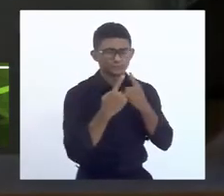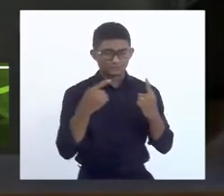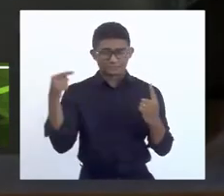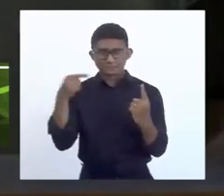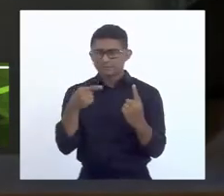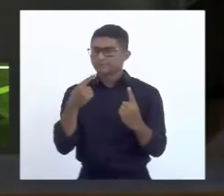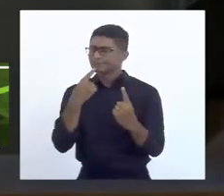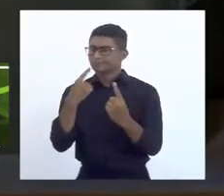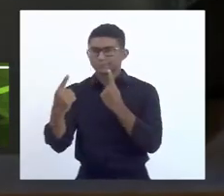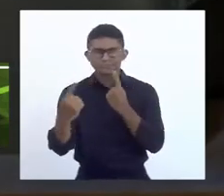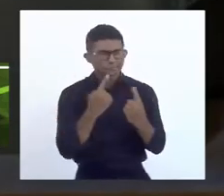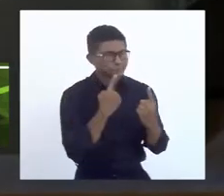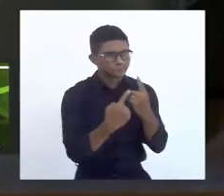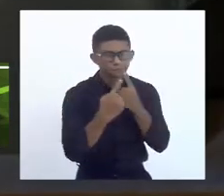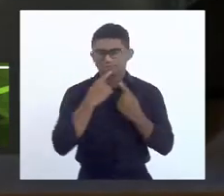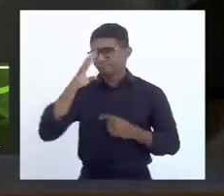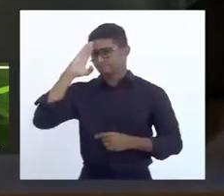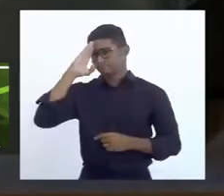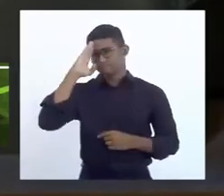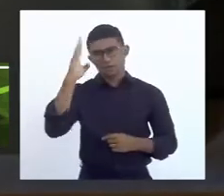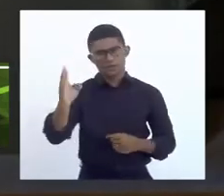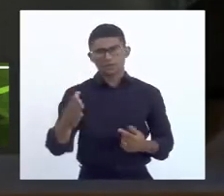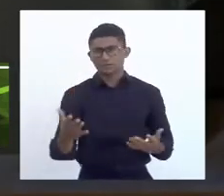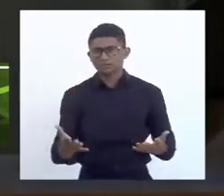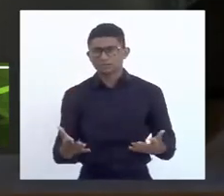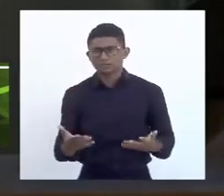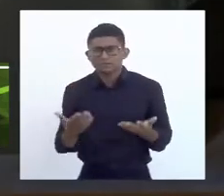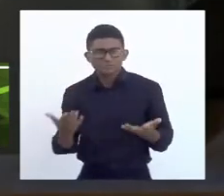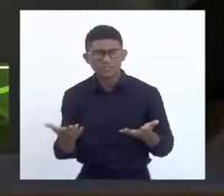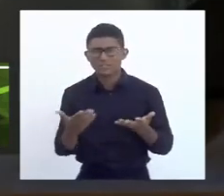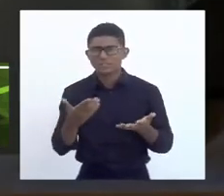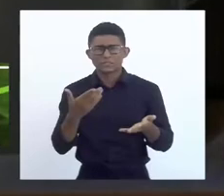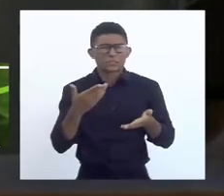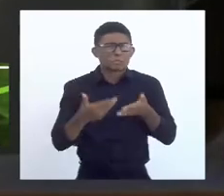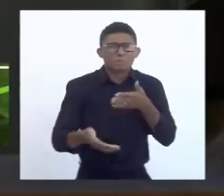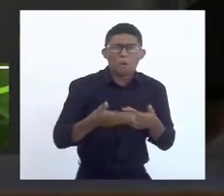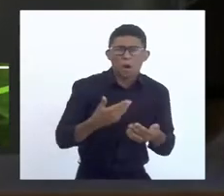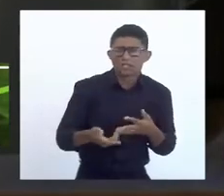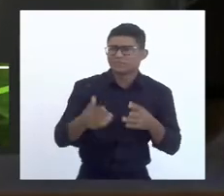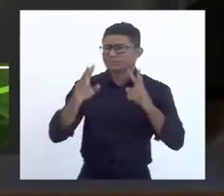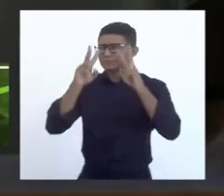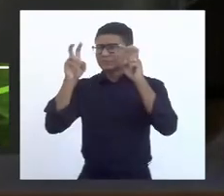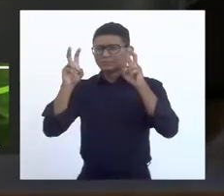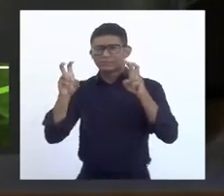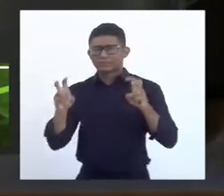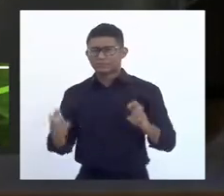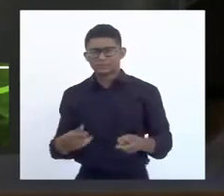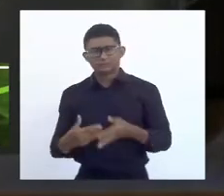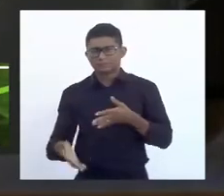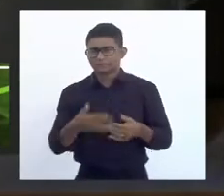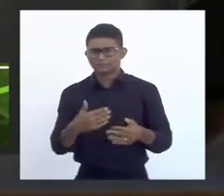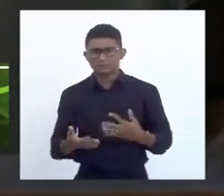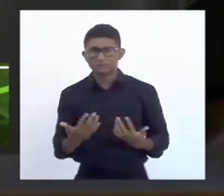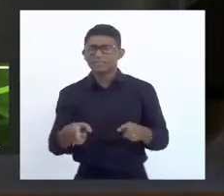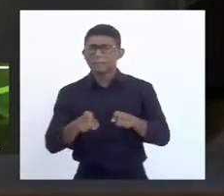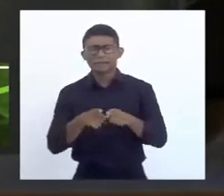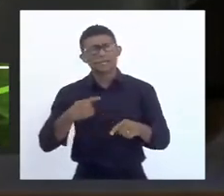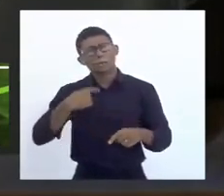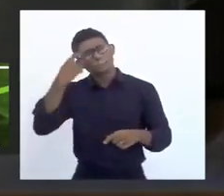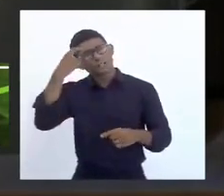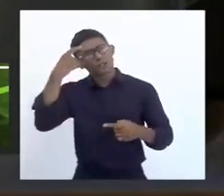tudo. Não importa, é irrelevante se nós temos posicionamentos políticos